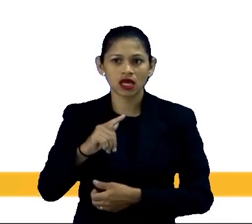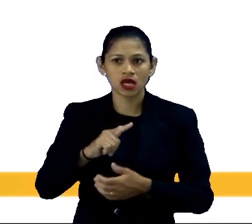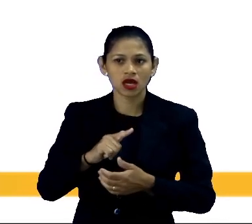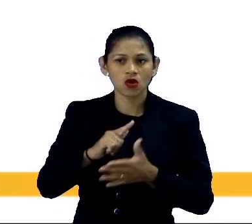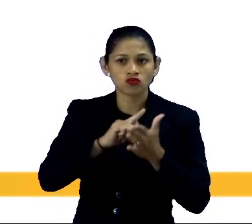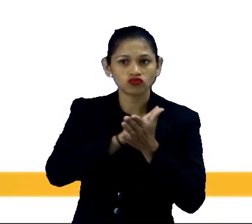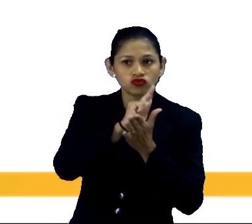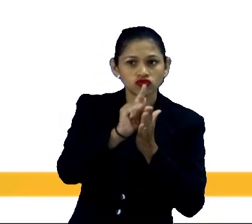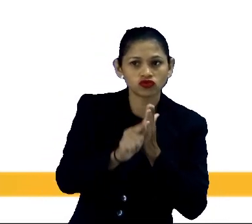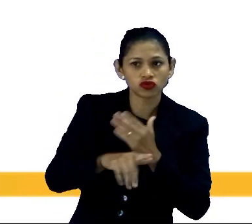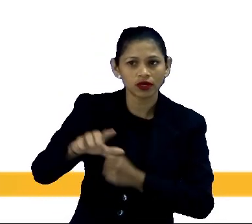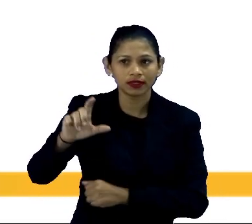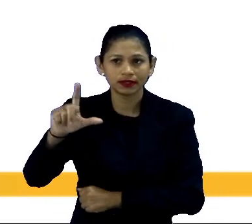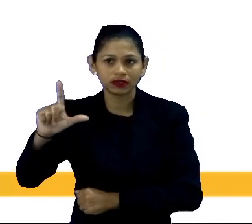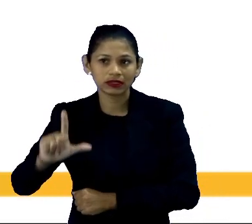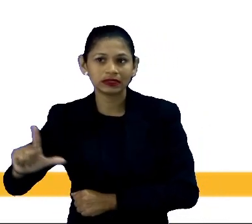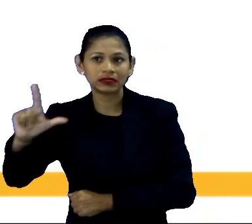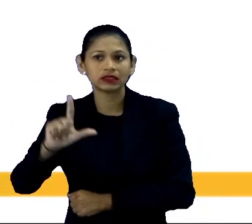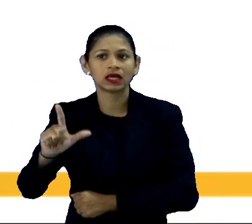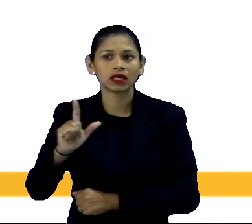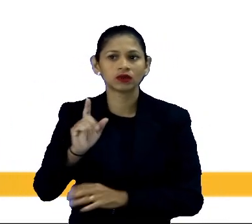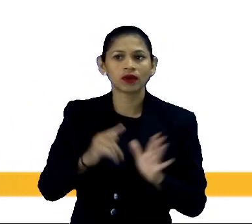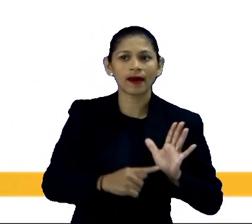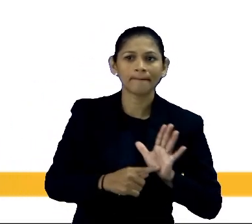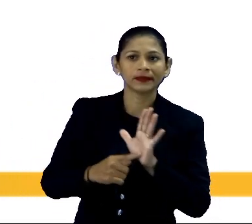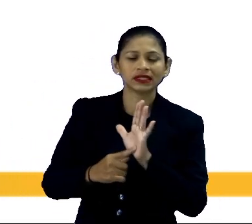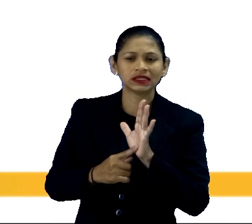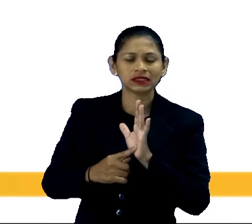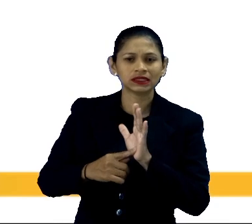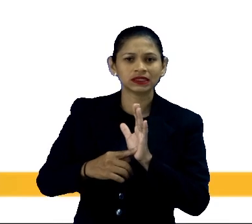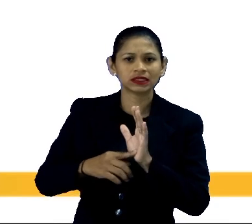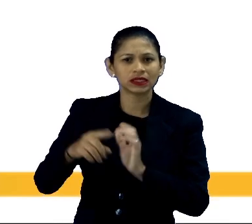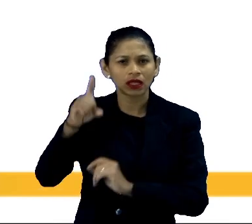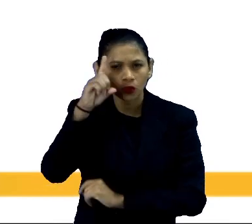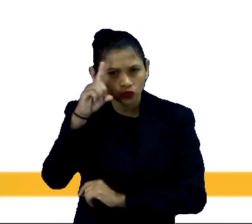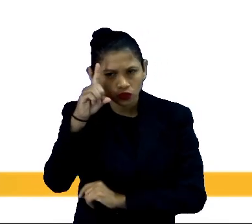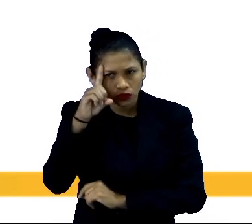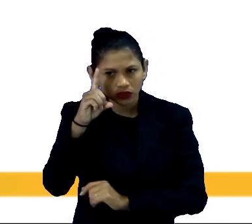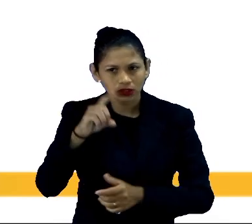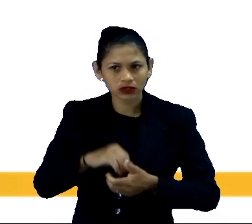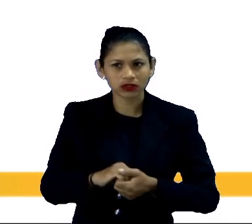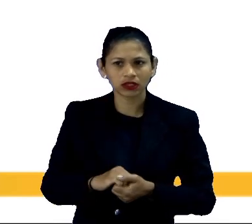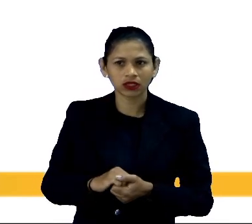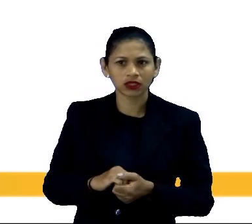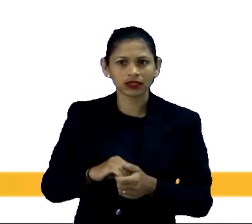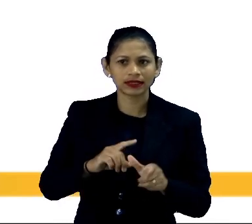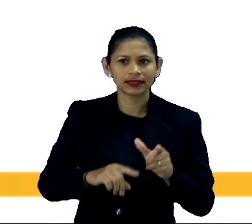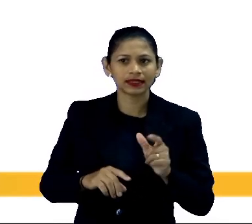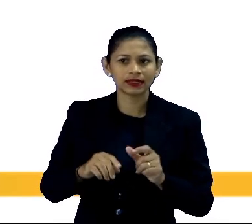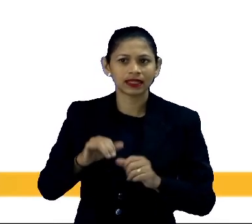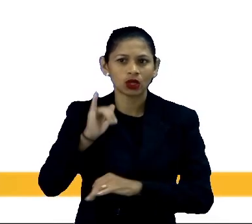D. É uma narrativa fantasiosa transmitida pela tradição oral através dos tempos.